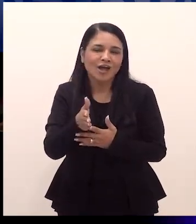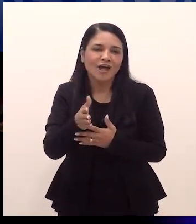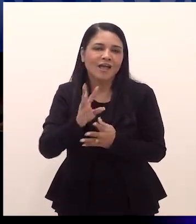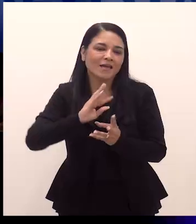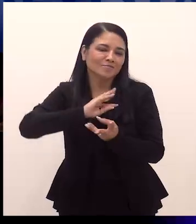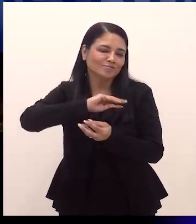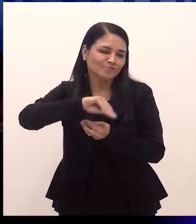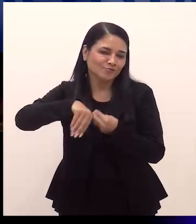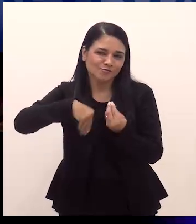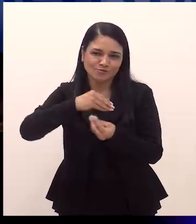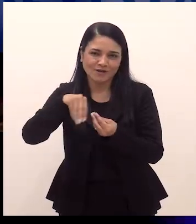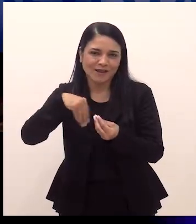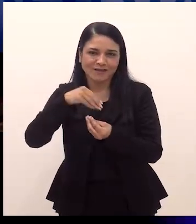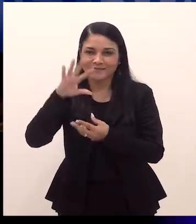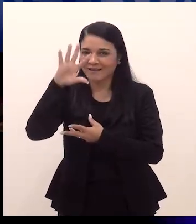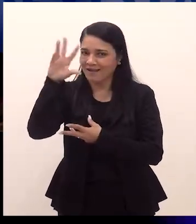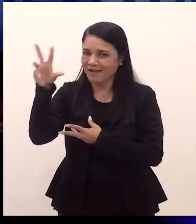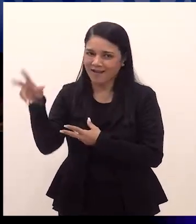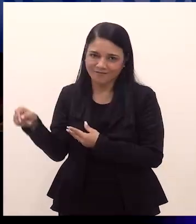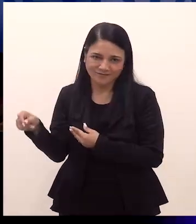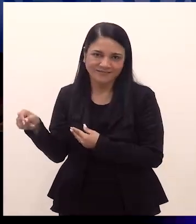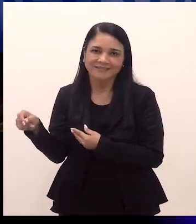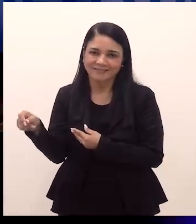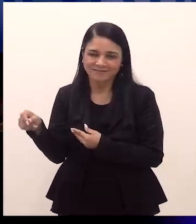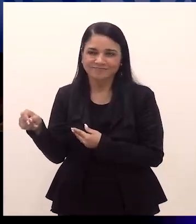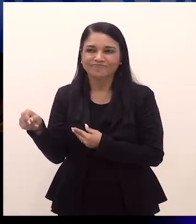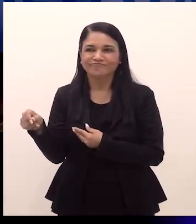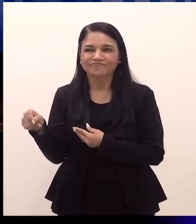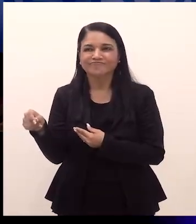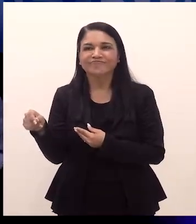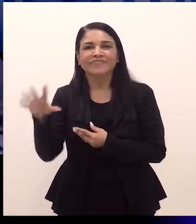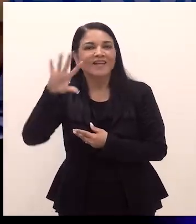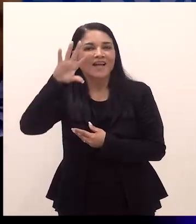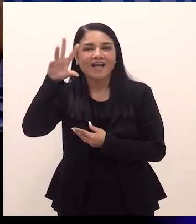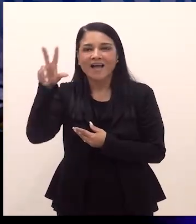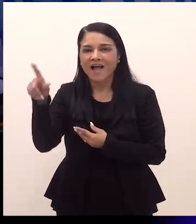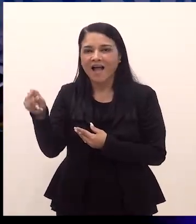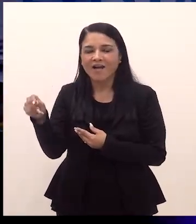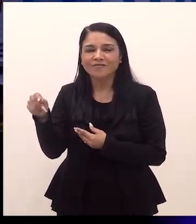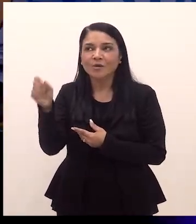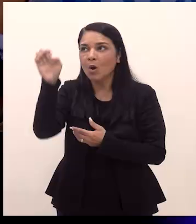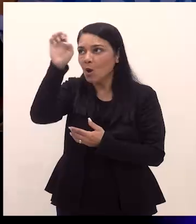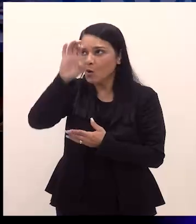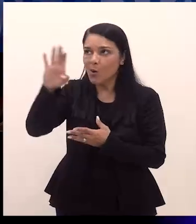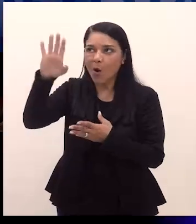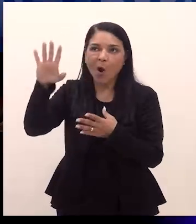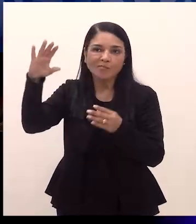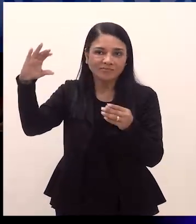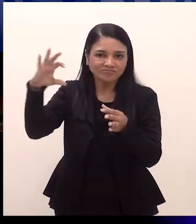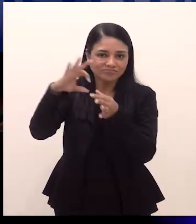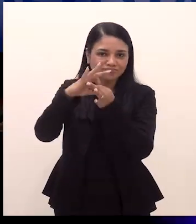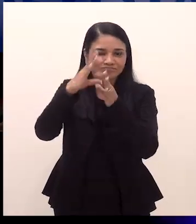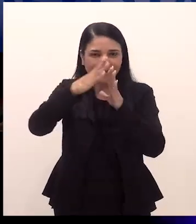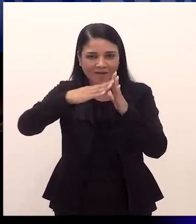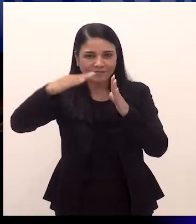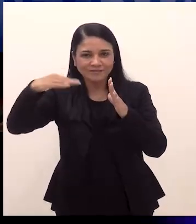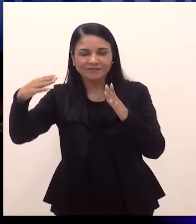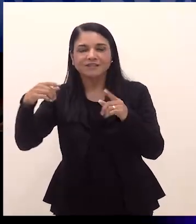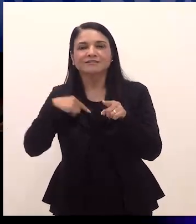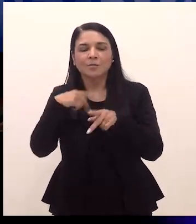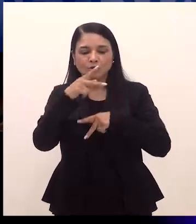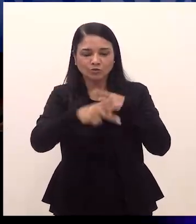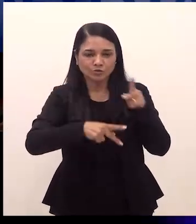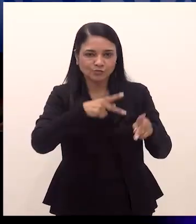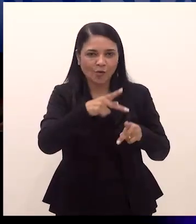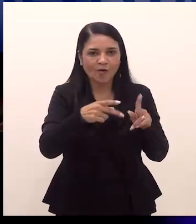que já é uma raiz miscigenada. Você fala de África, mas é África com a harmonia da Europa e com a